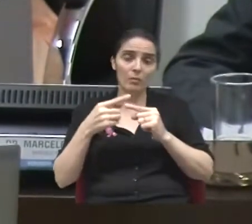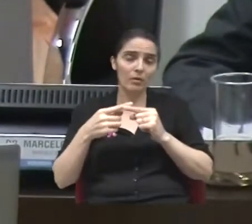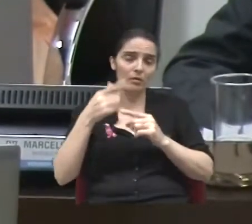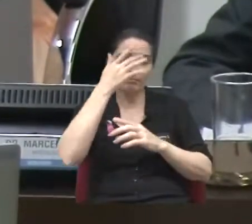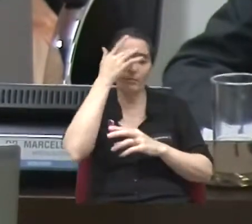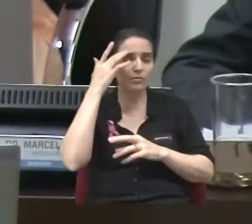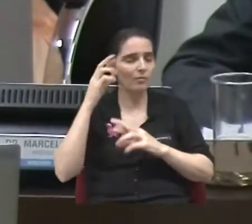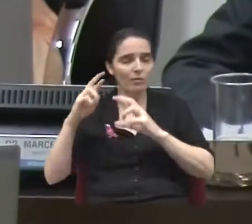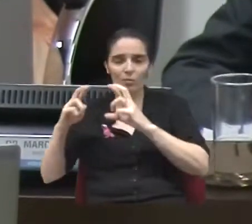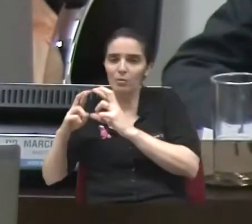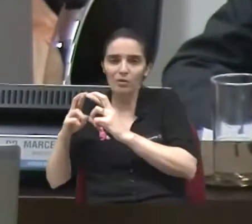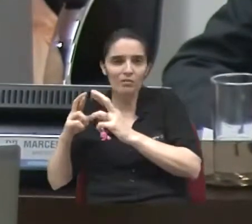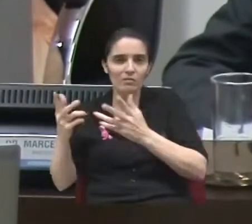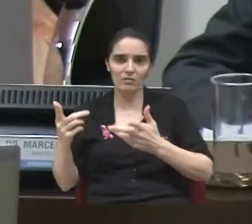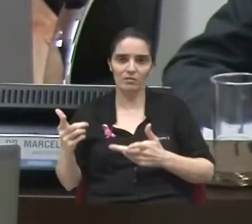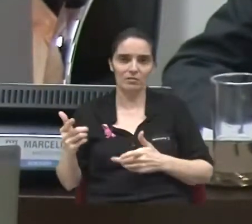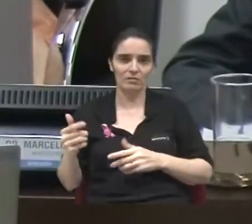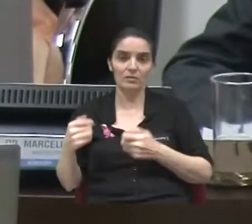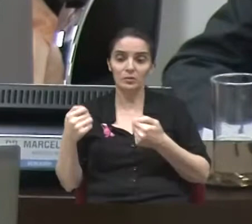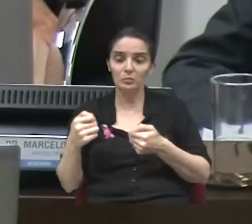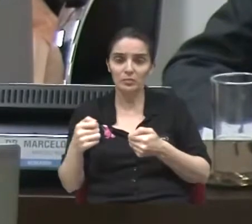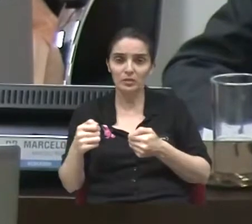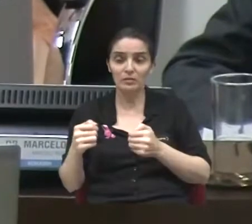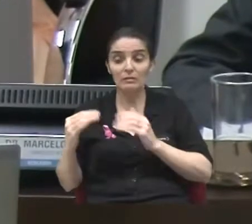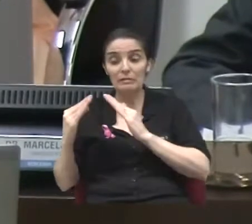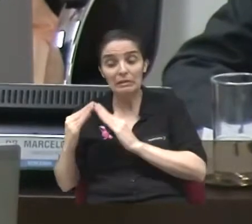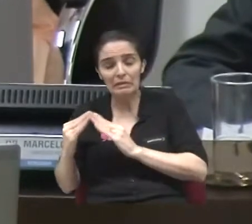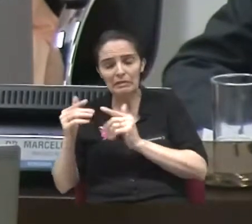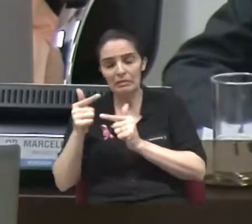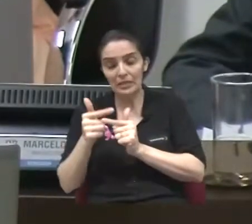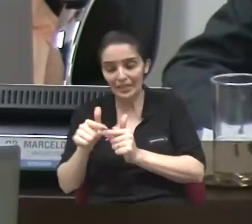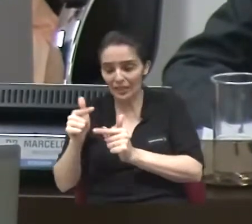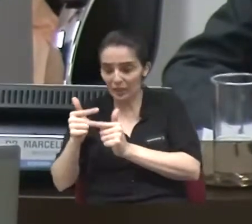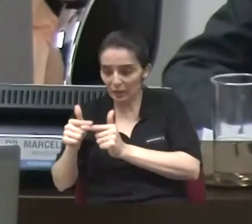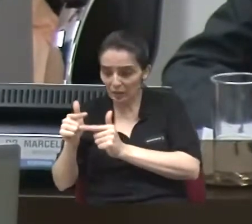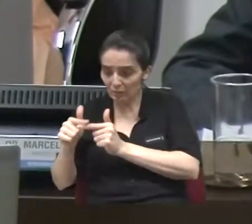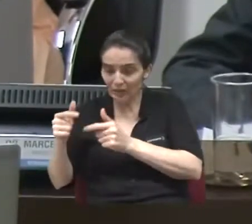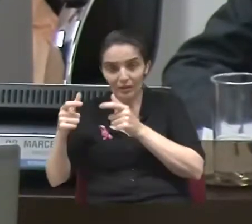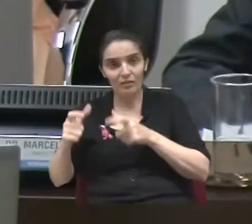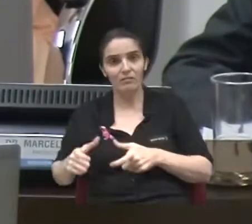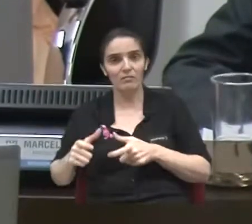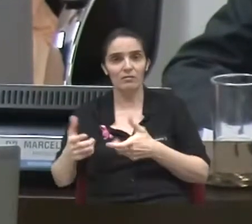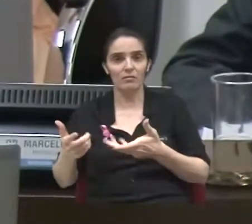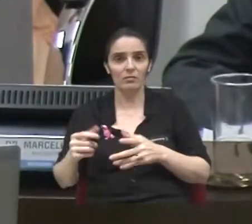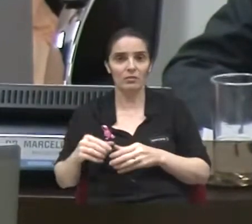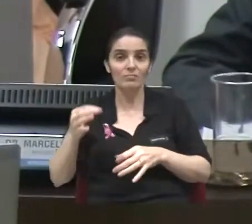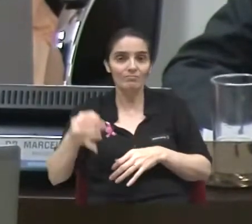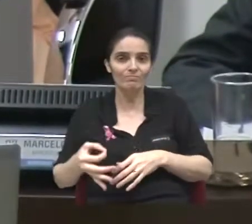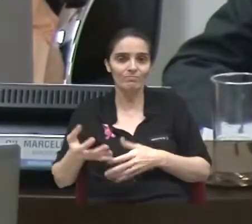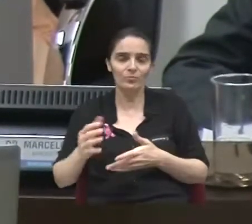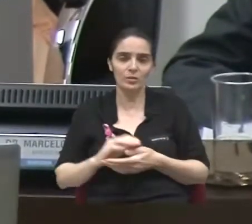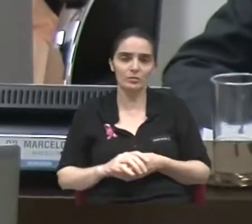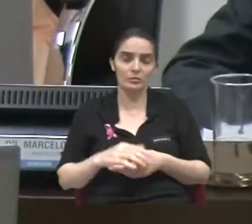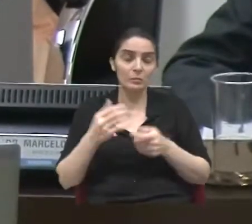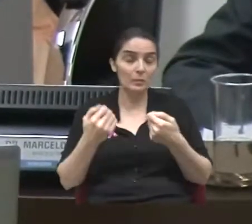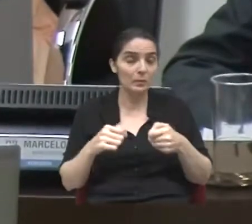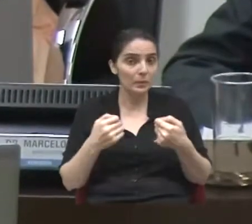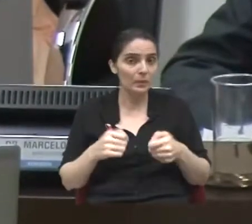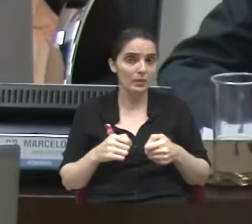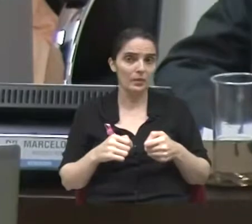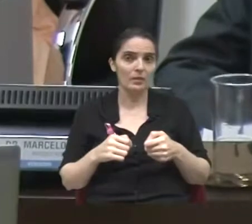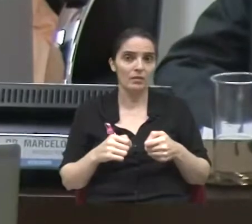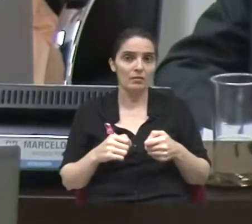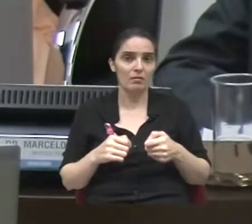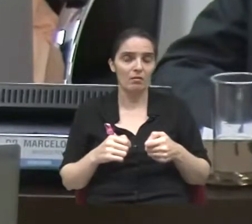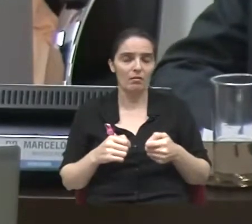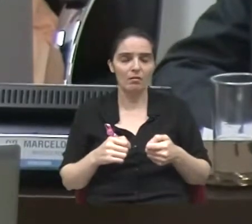que começa lá dentro da nossa própria casa, do nosso condomínio. Então, a gente deveria, vamos dizer assim, movimentar bem isso. Eu